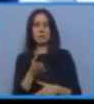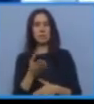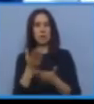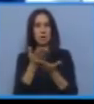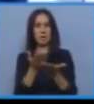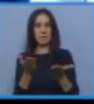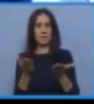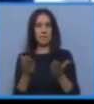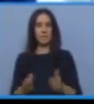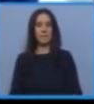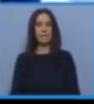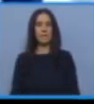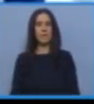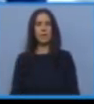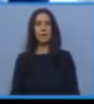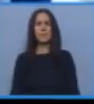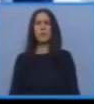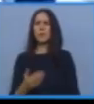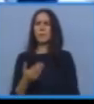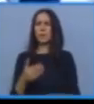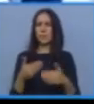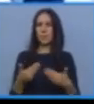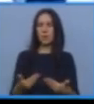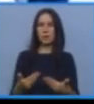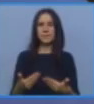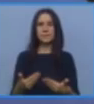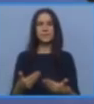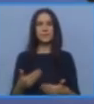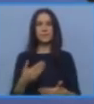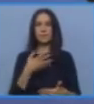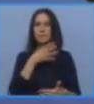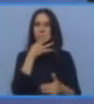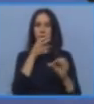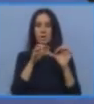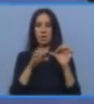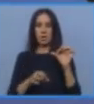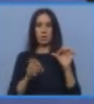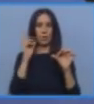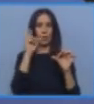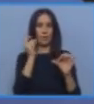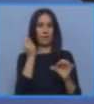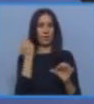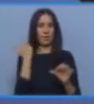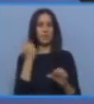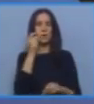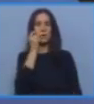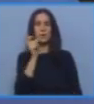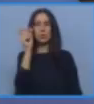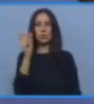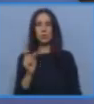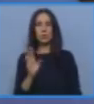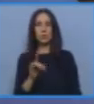lado. Ora, agora, neste relato que acabamos de ouvir, João